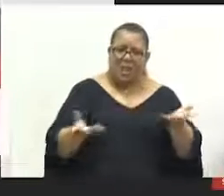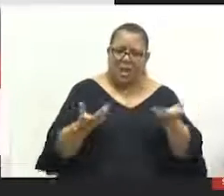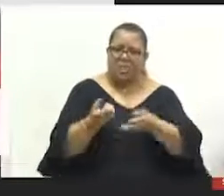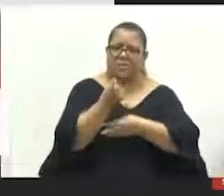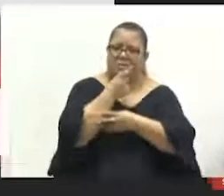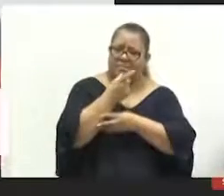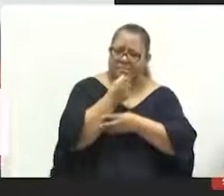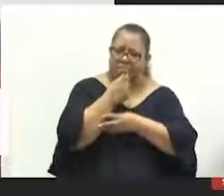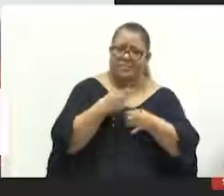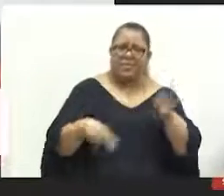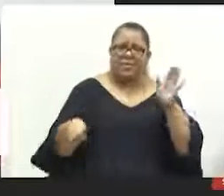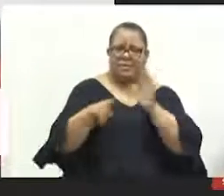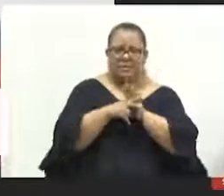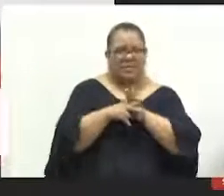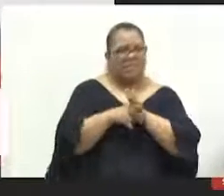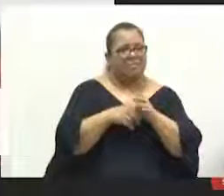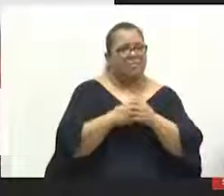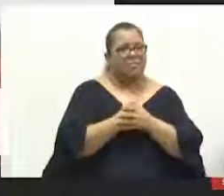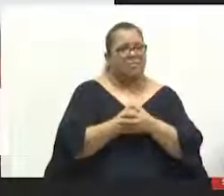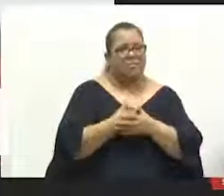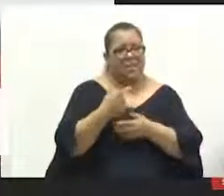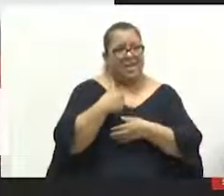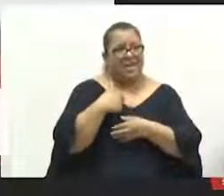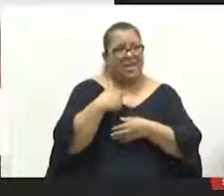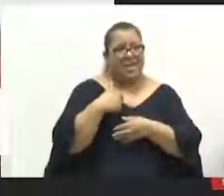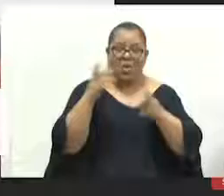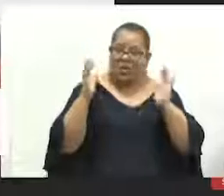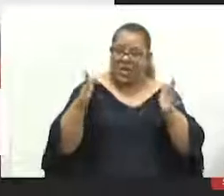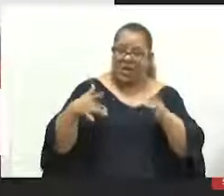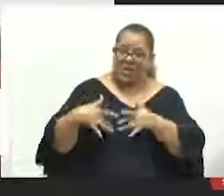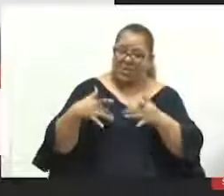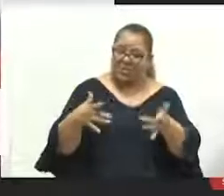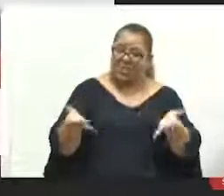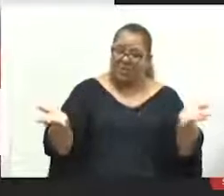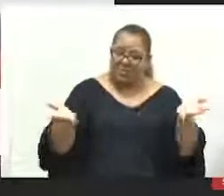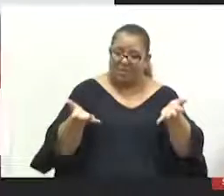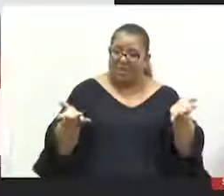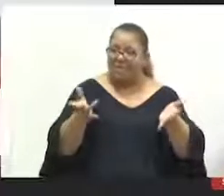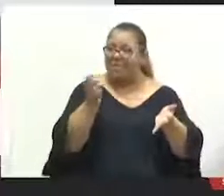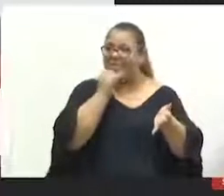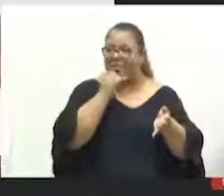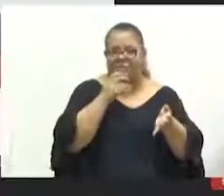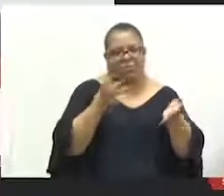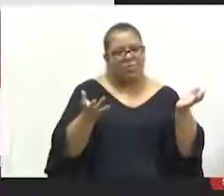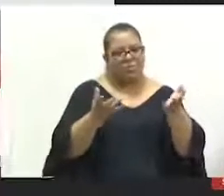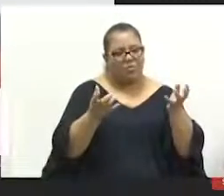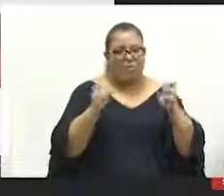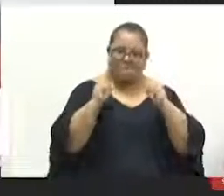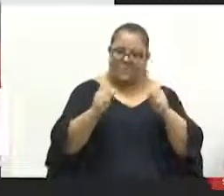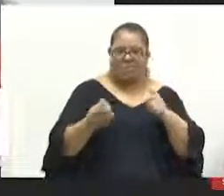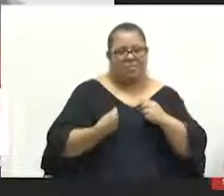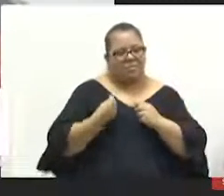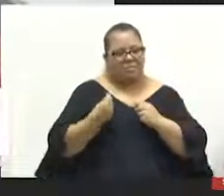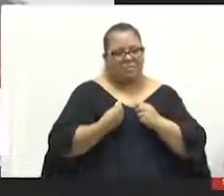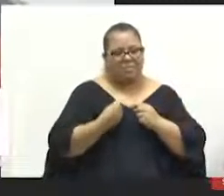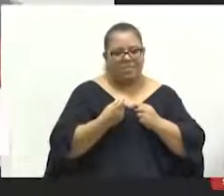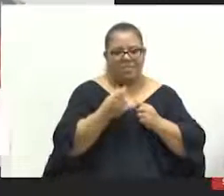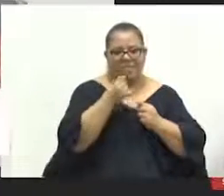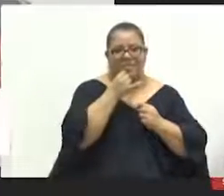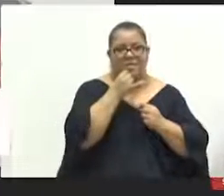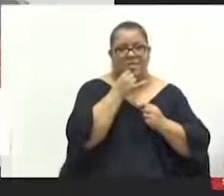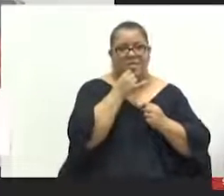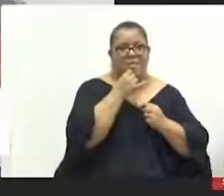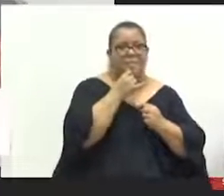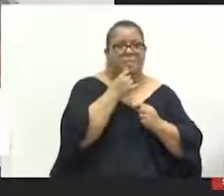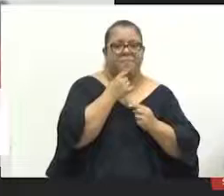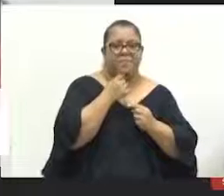por questões de exame. Então, eu estou disponível aí quanto COSEMES, né? Tem COSEMES participando também do fórum de